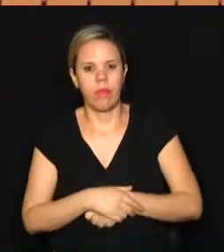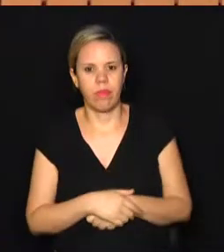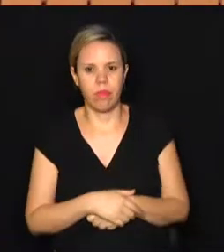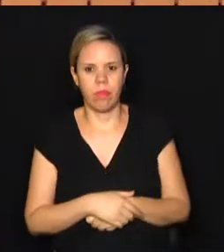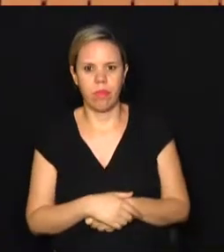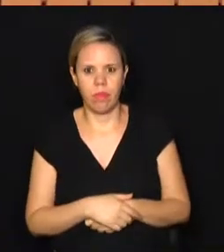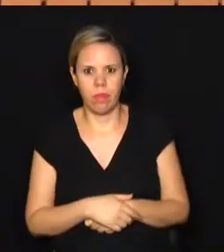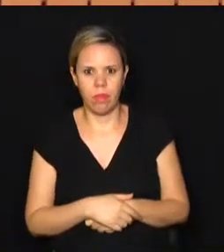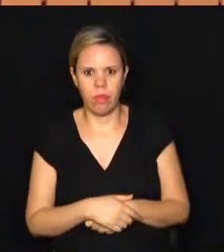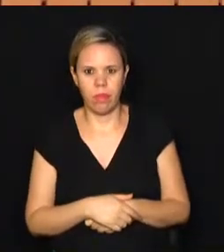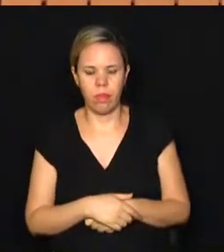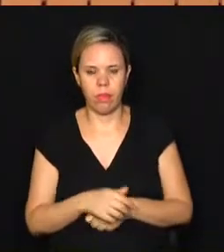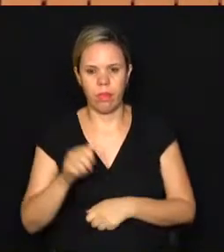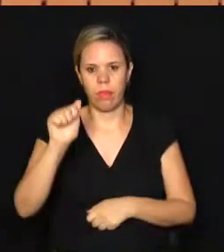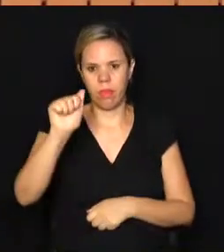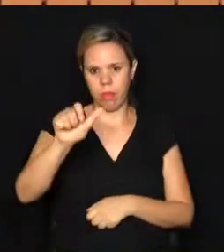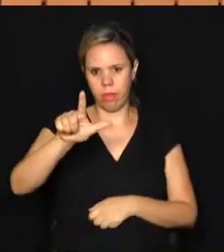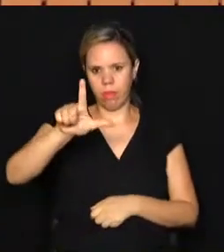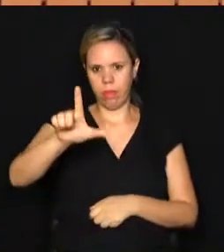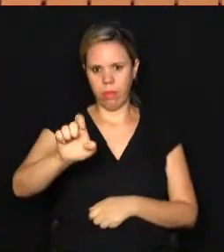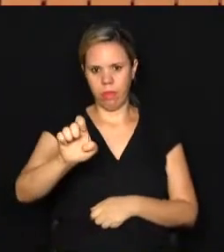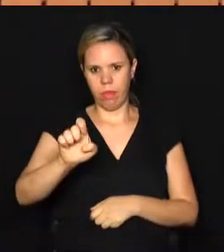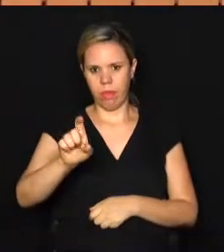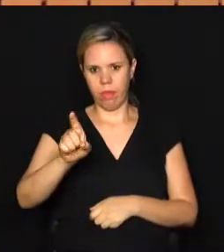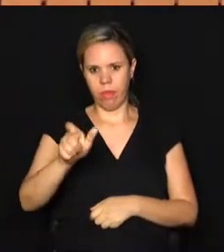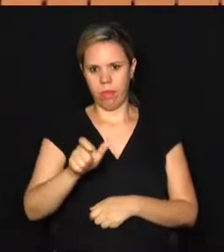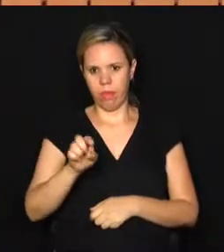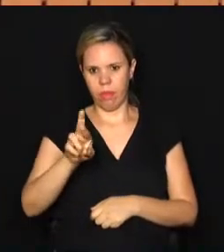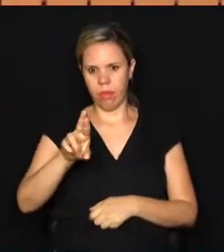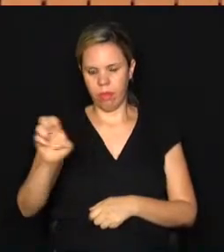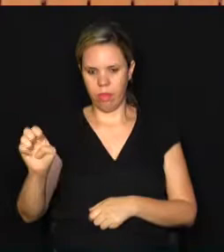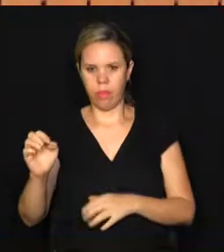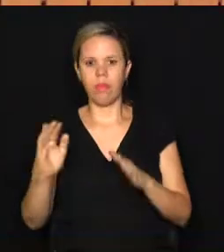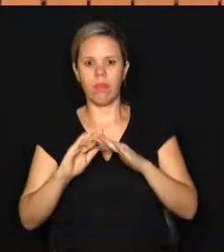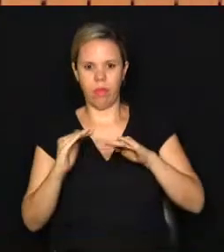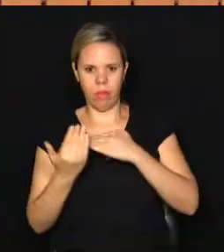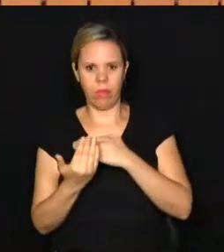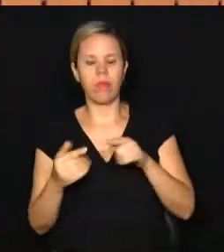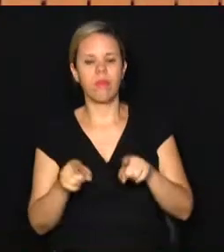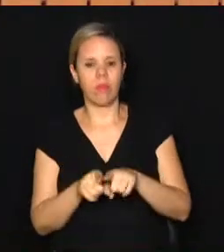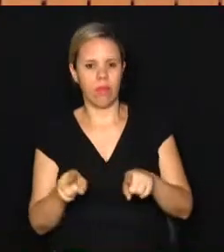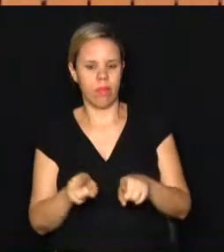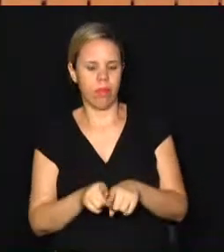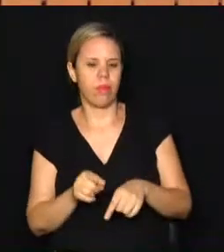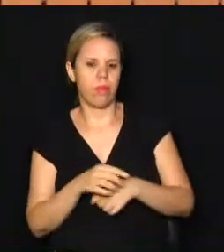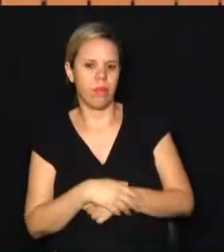então, para o Alexandre Campelo, que também é morador da região.